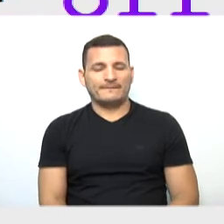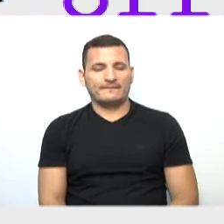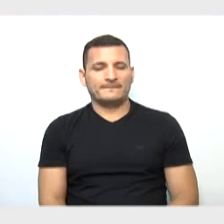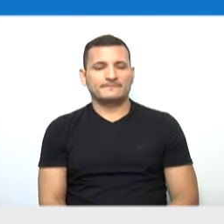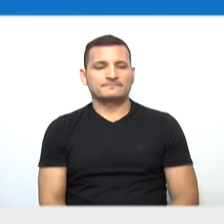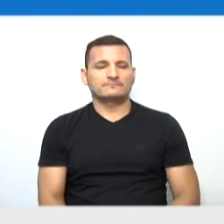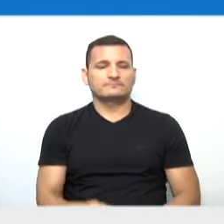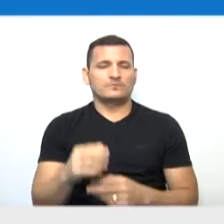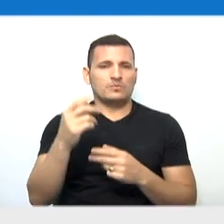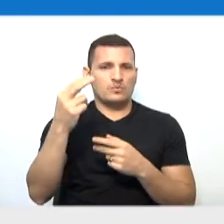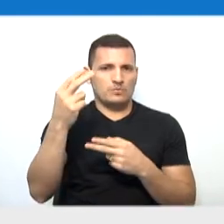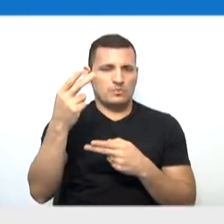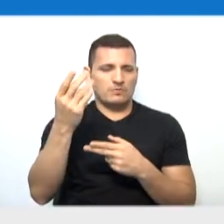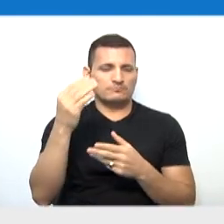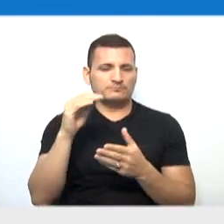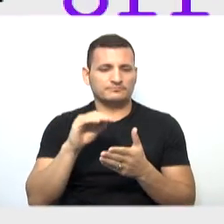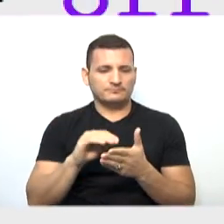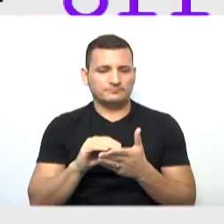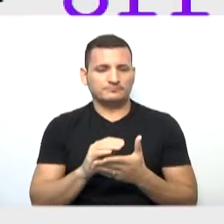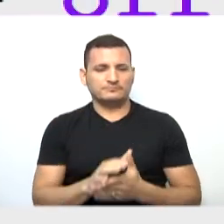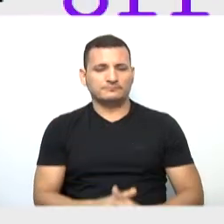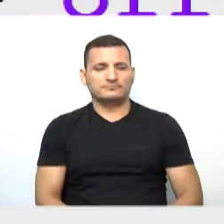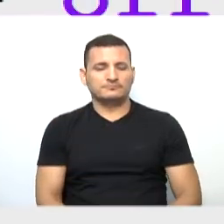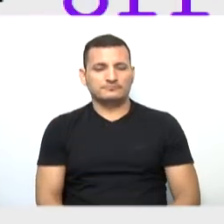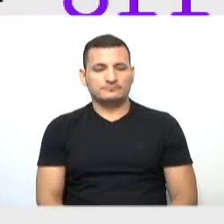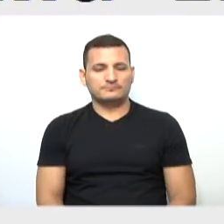Mesma coisa lá de cima, ó. Type,